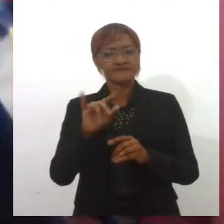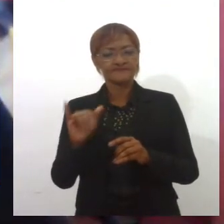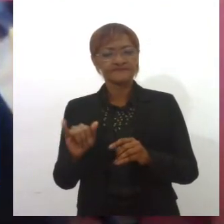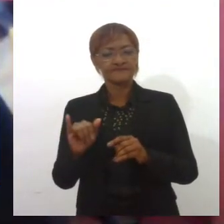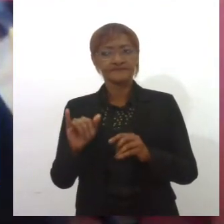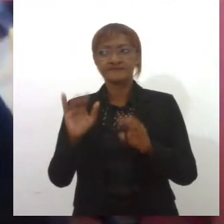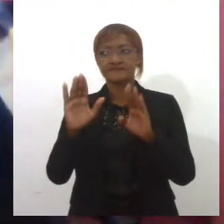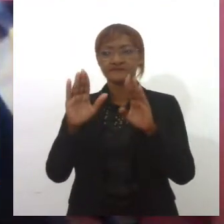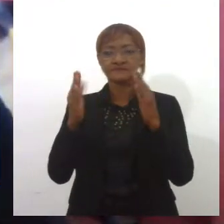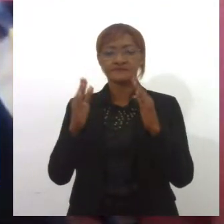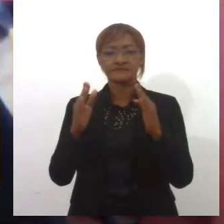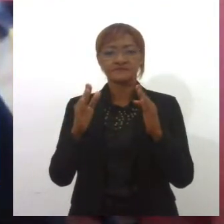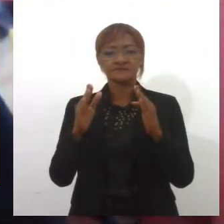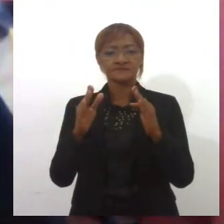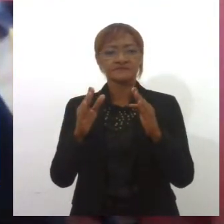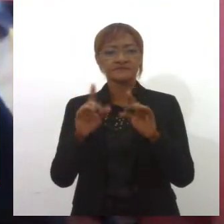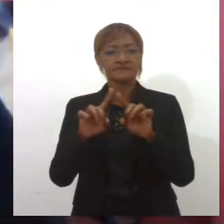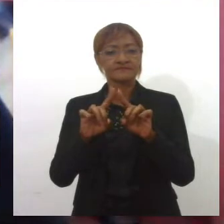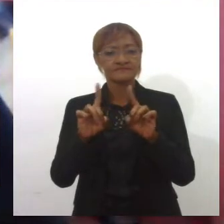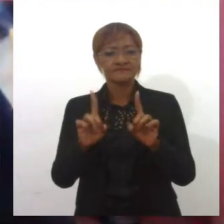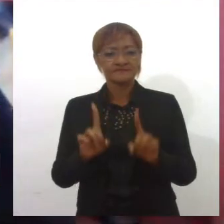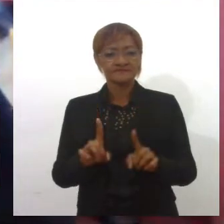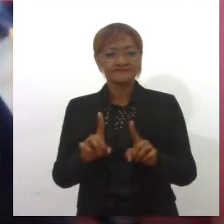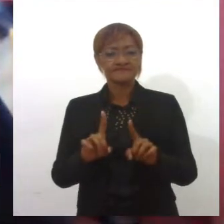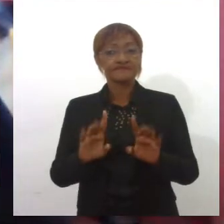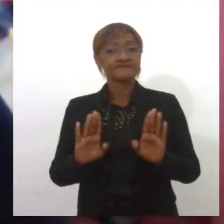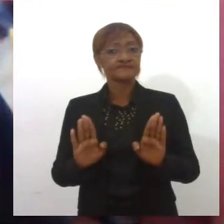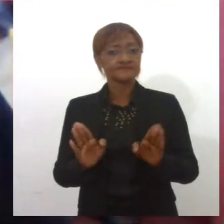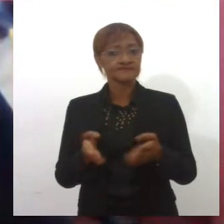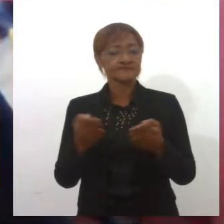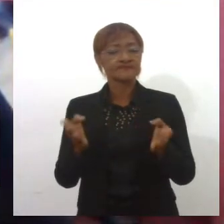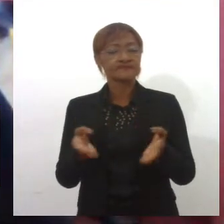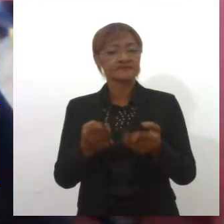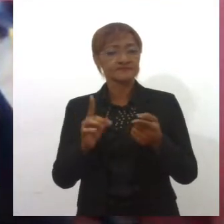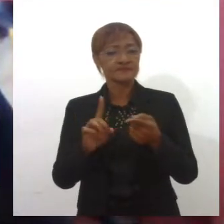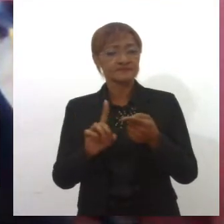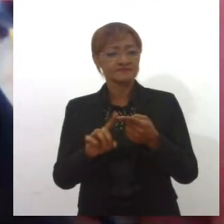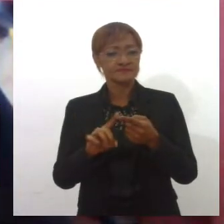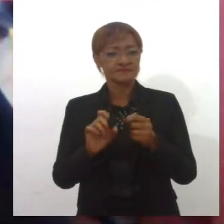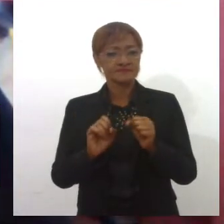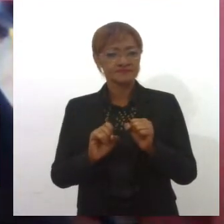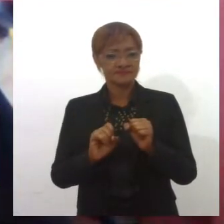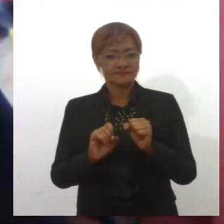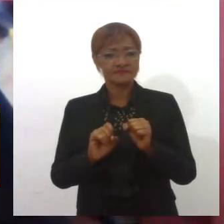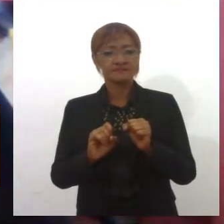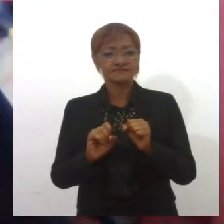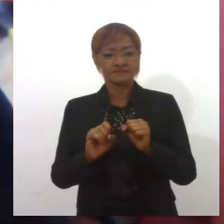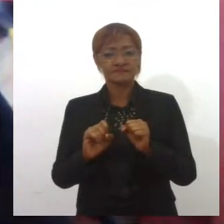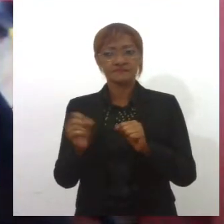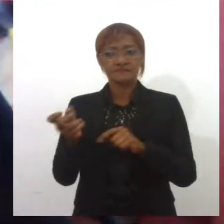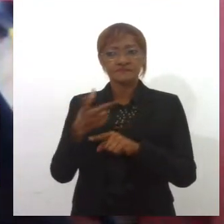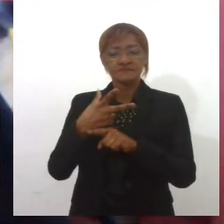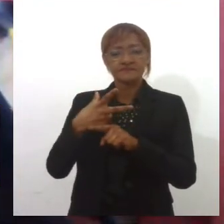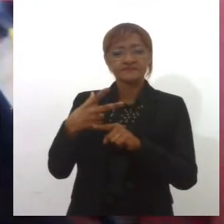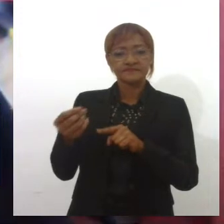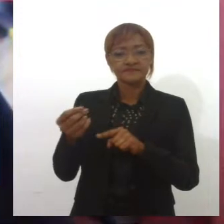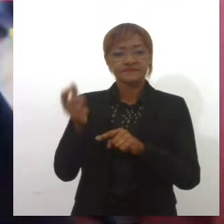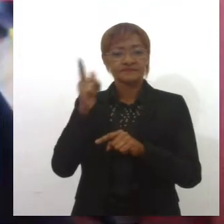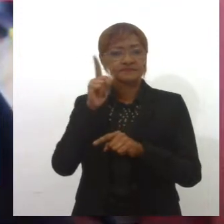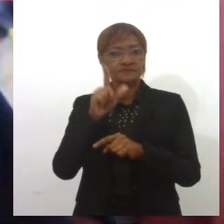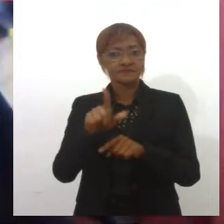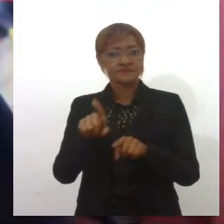que usá-la como motivação, né, para avançarmos ainda mais nessas conquistas, confirmar